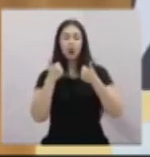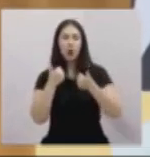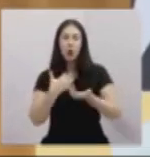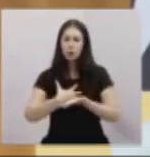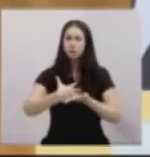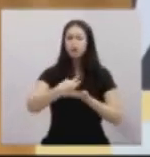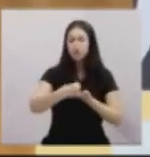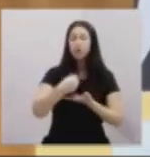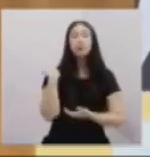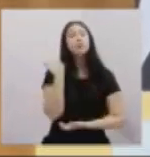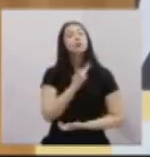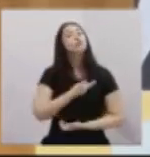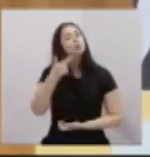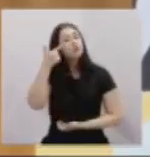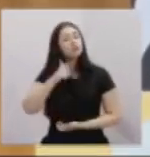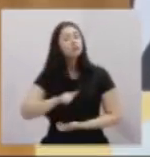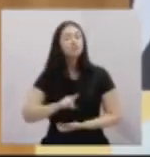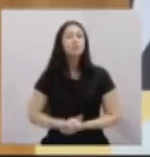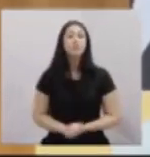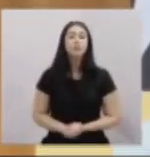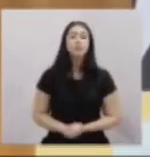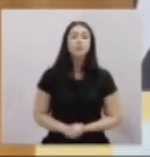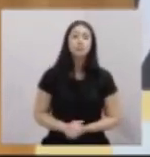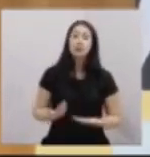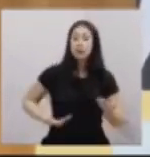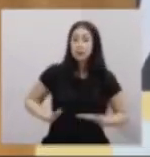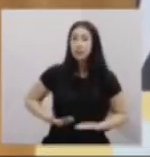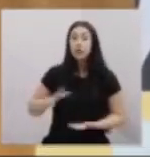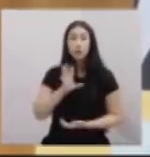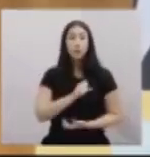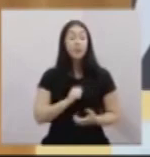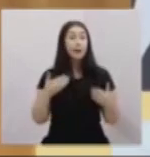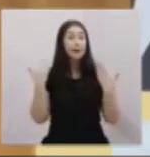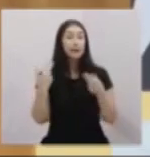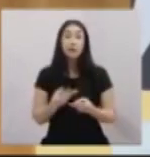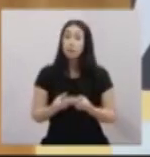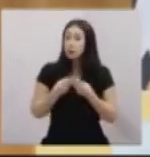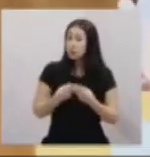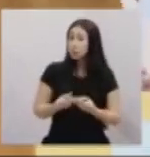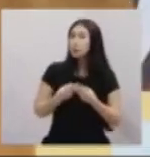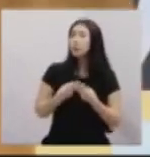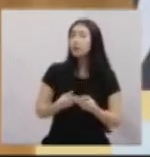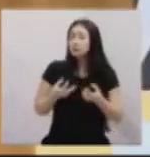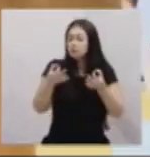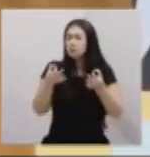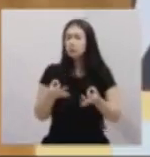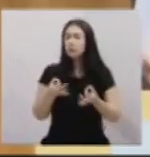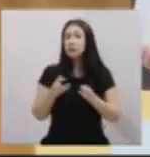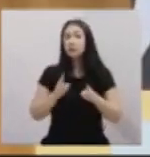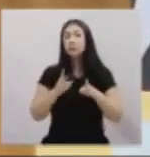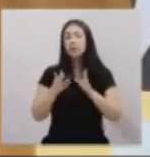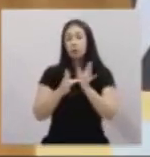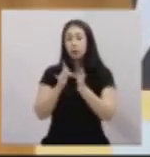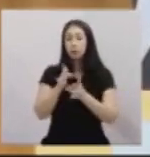será. Nós seremos. Servir com amor, com alegria, com paciência, com retidão, seguindo os caminhos do